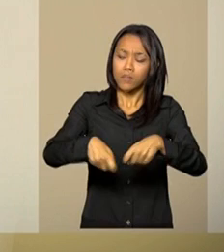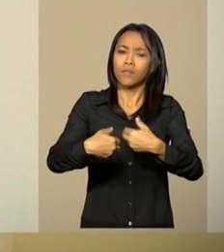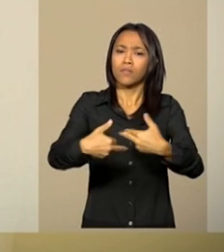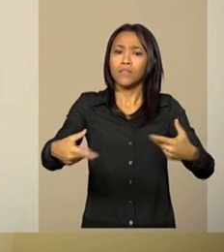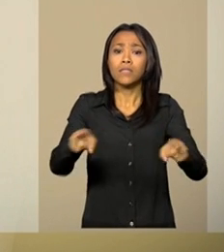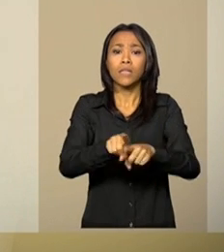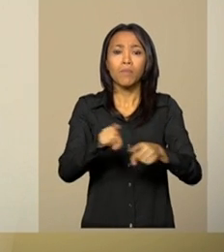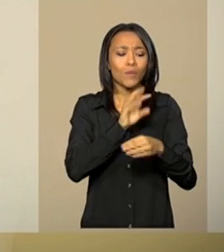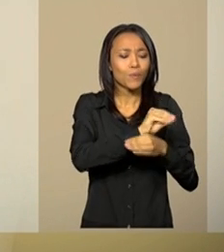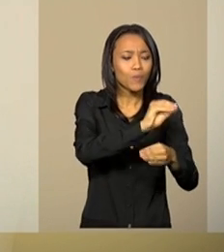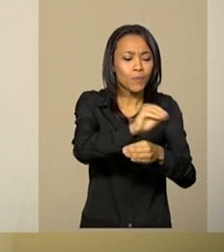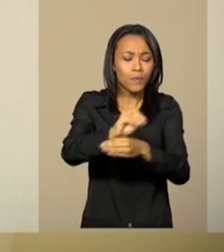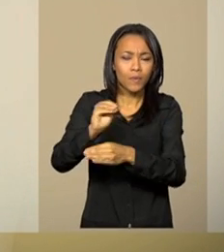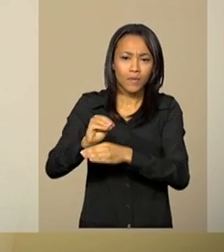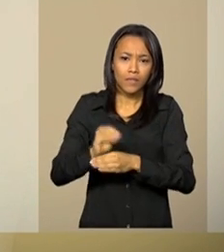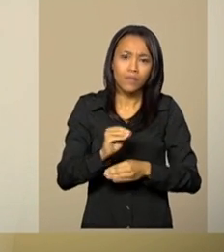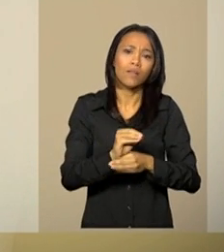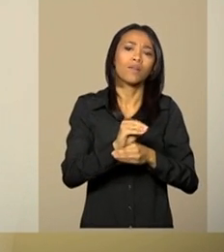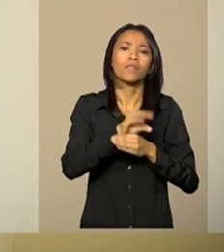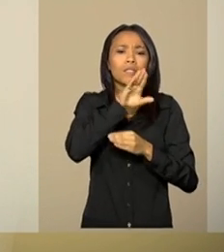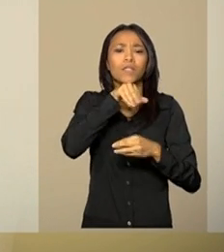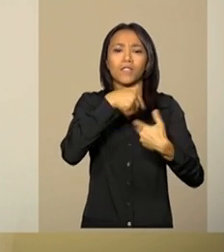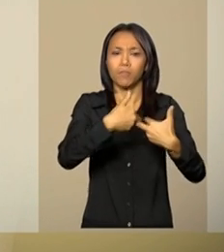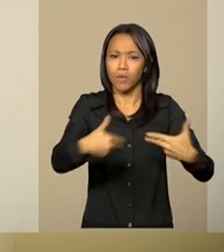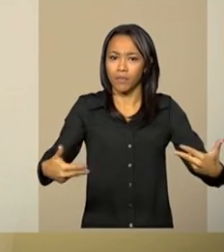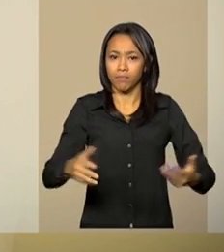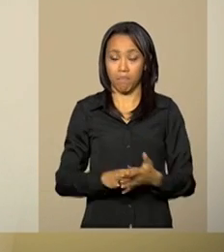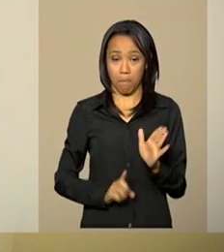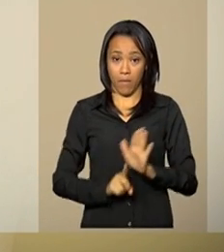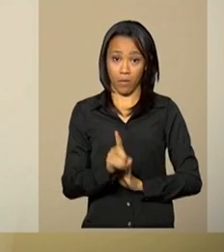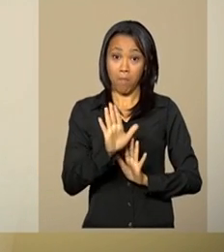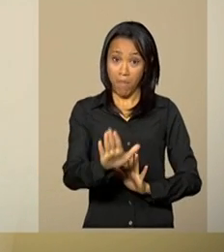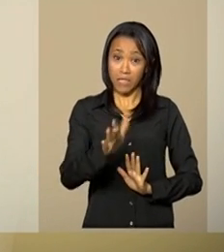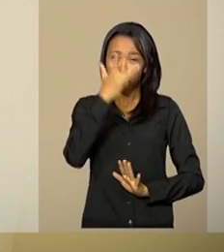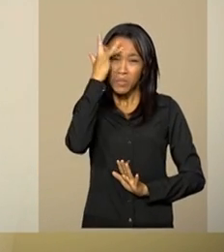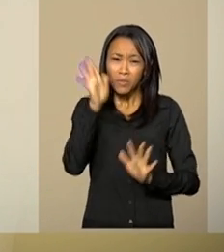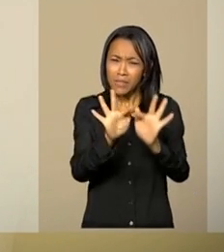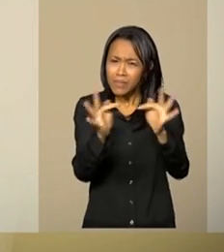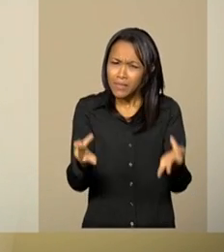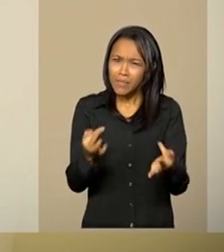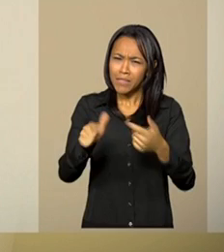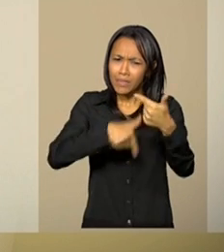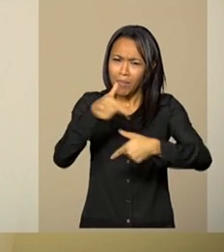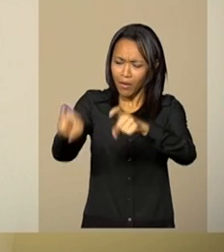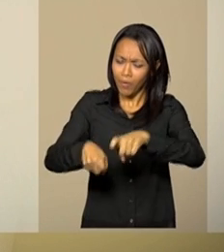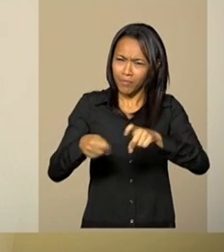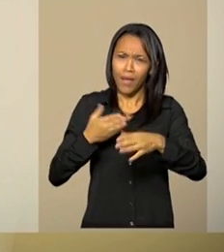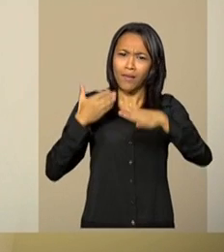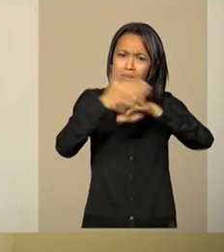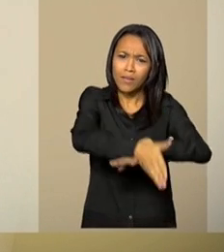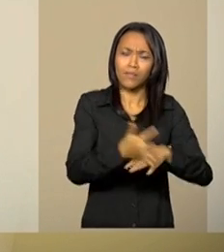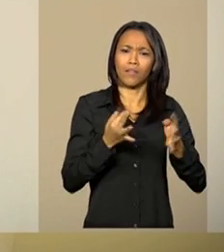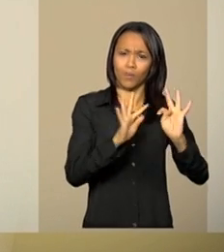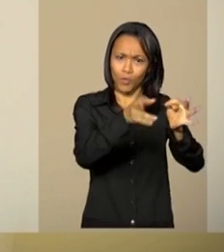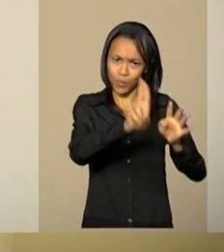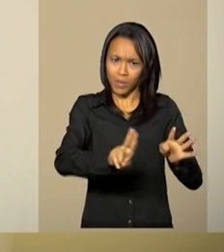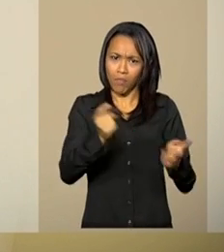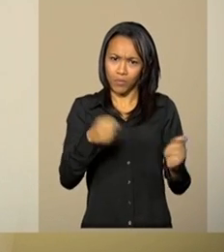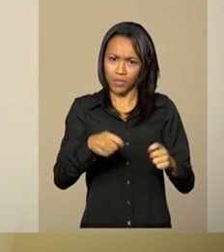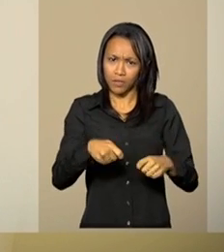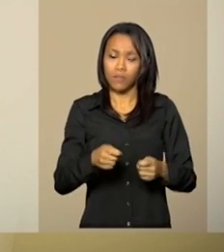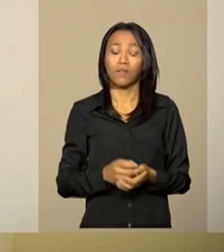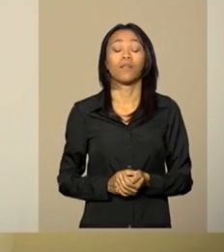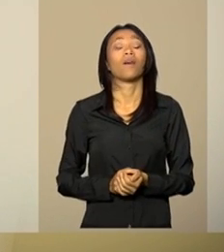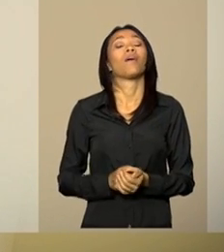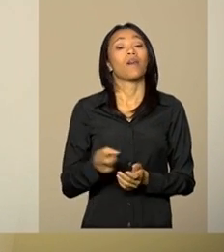nas criações da agricultura familiar. Mas o pequeno produtor tem acesso a novas tecnologias, Presidenta? O pequeno agricultor